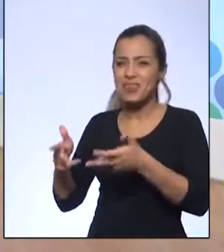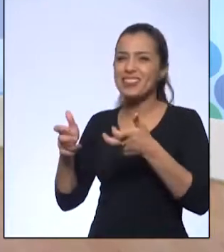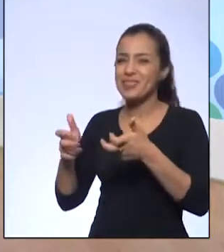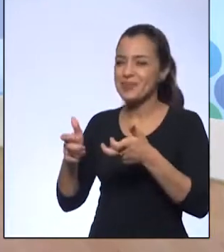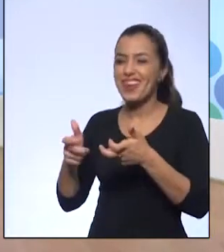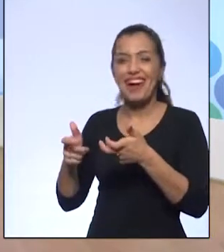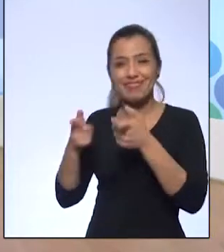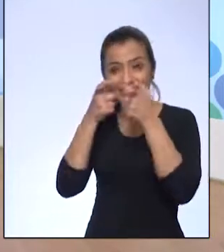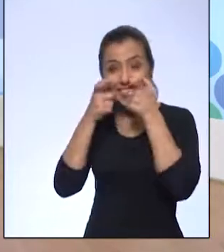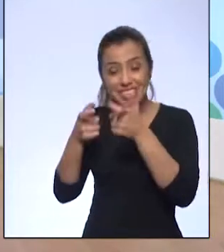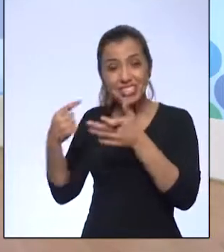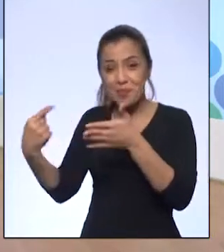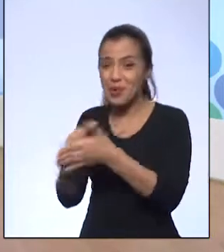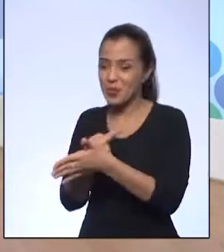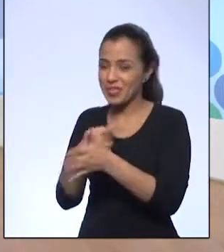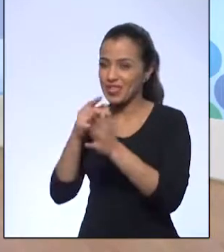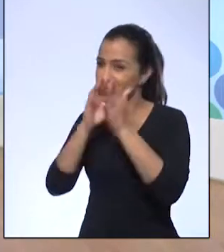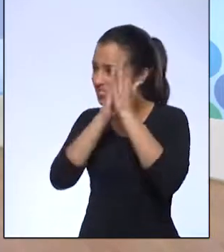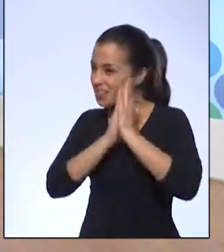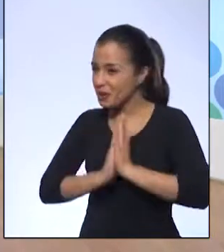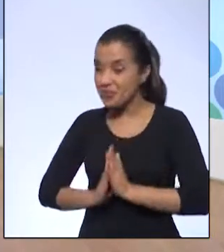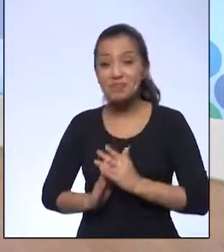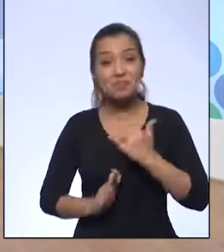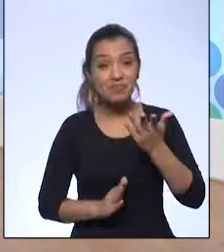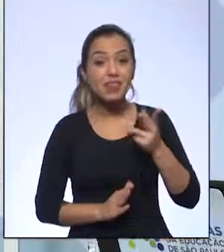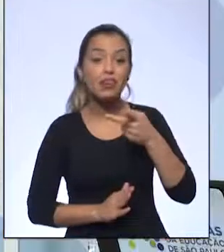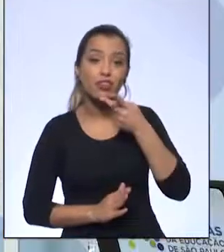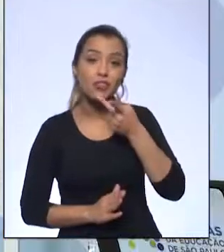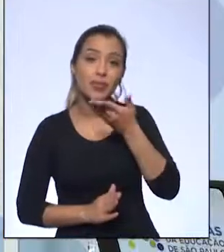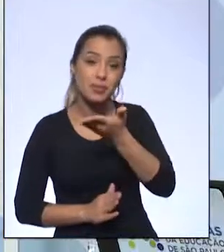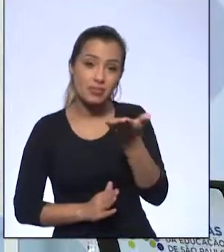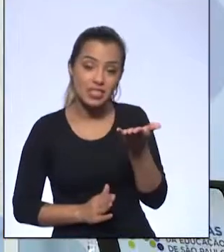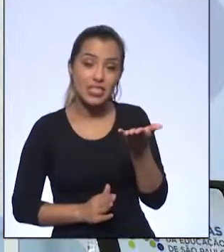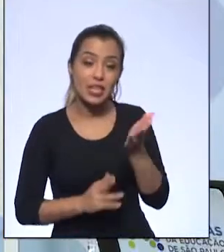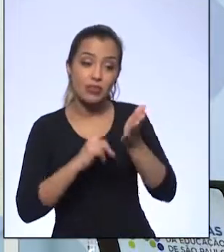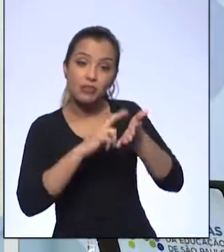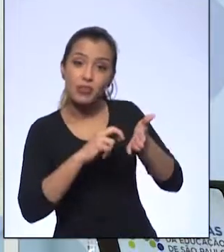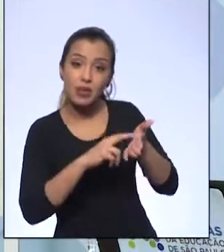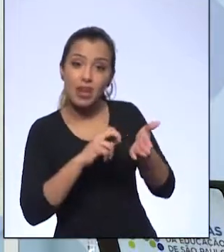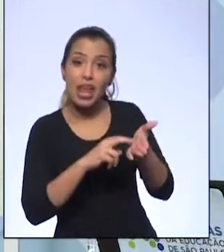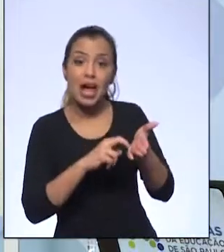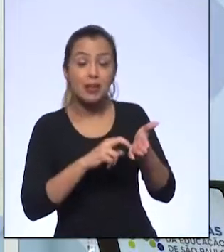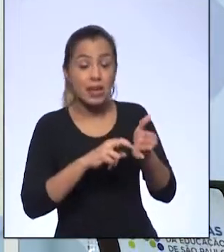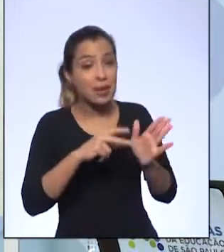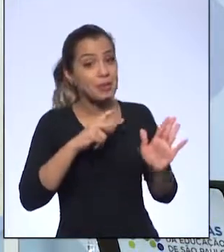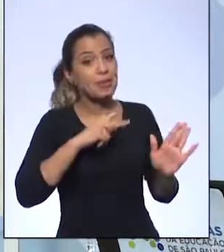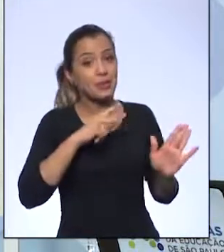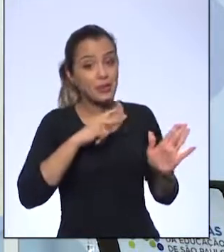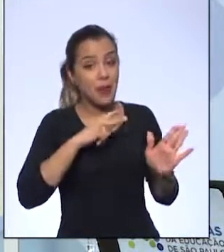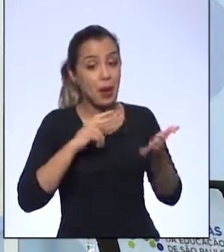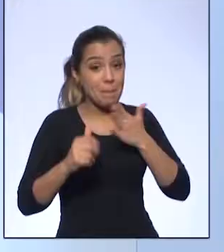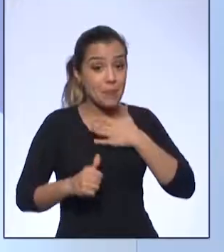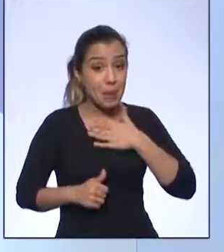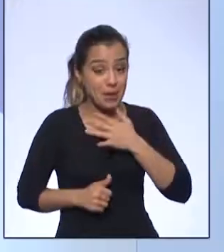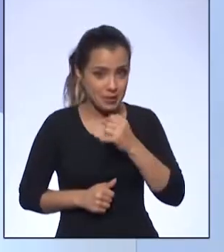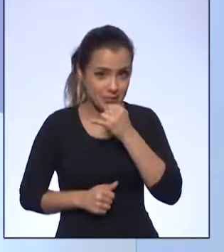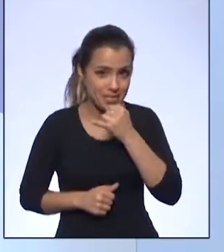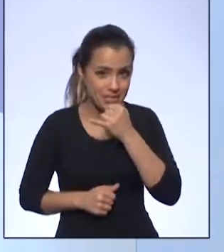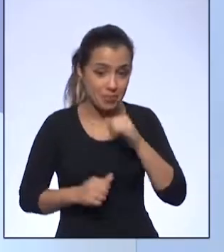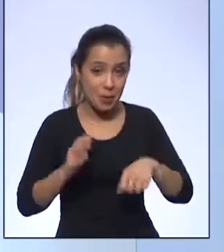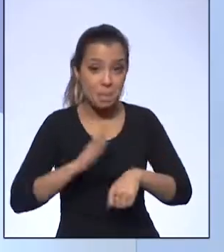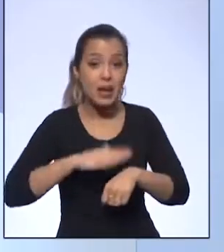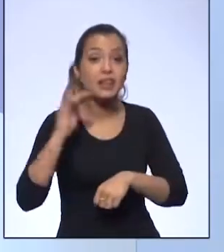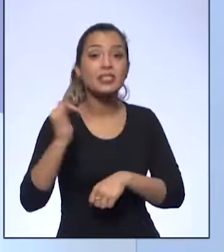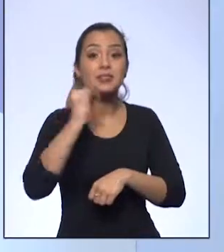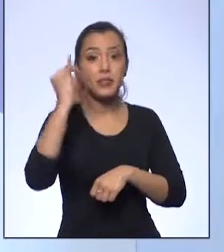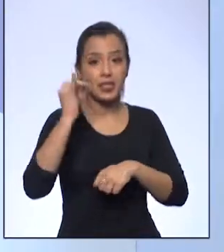né? É o que eu disse para vocês, né? O vocabulário é uma coisa muito pessoal. Para mim, o que seria mais importante do que